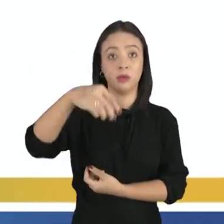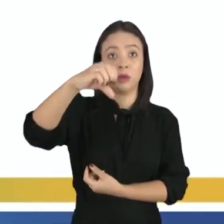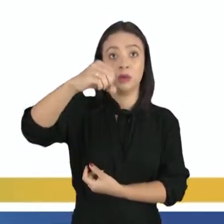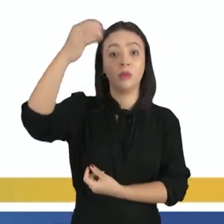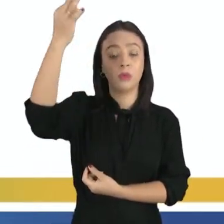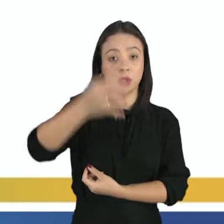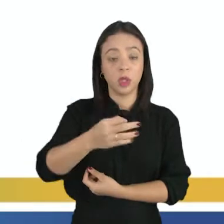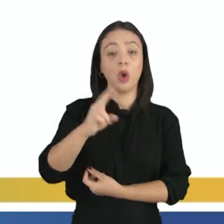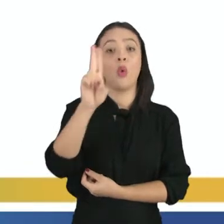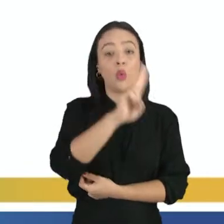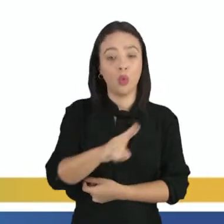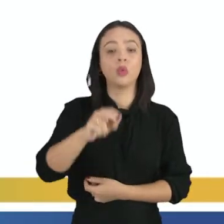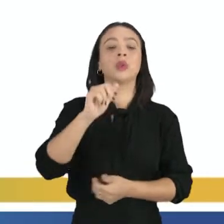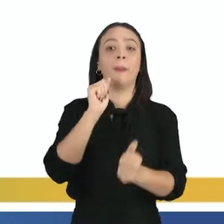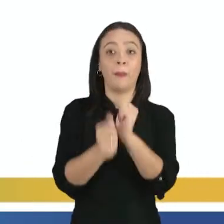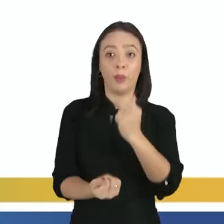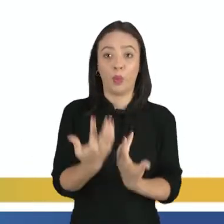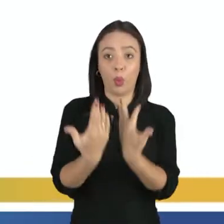26,9% ainda é o carvão,